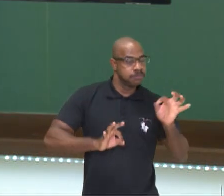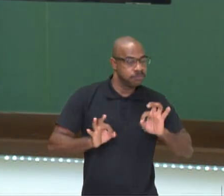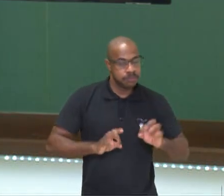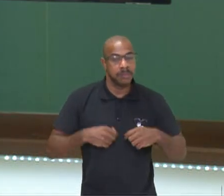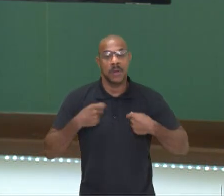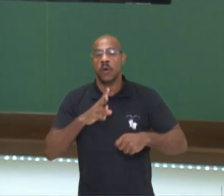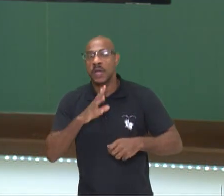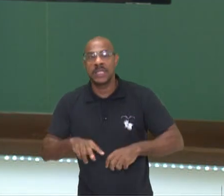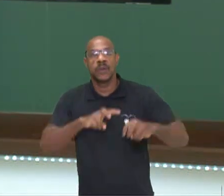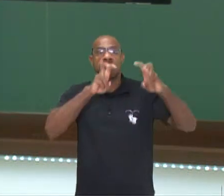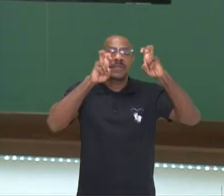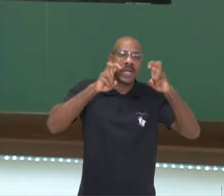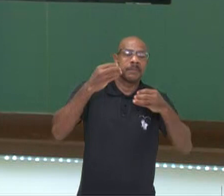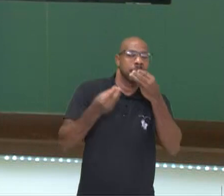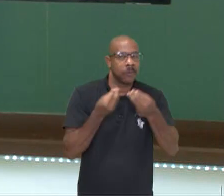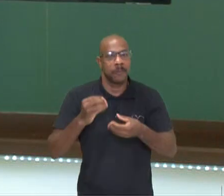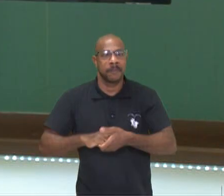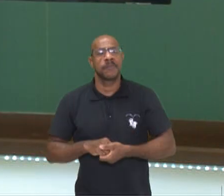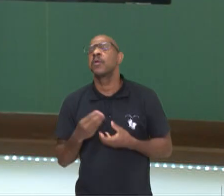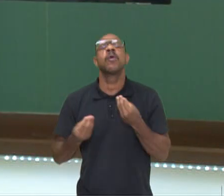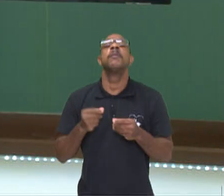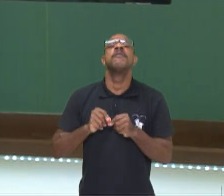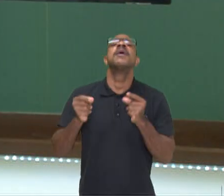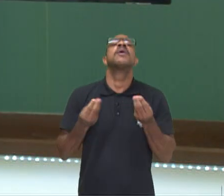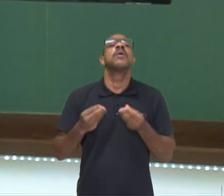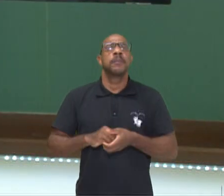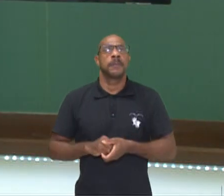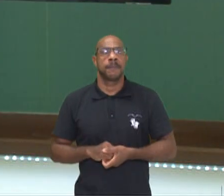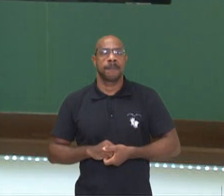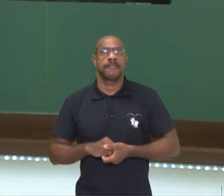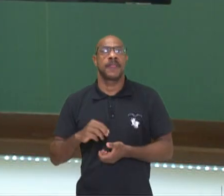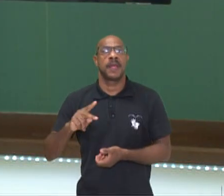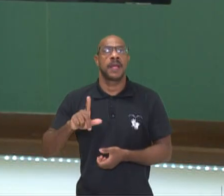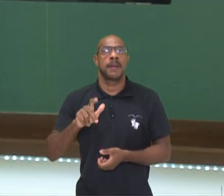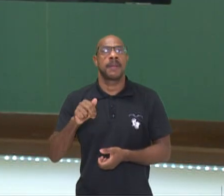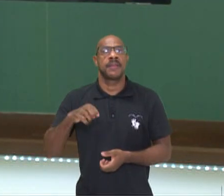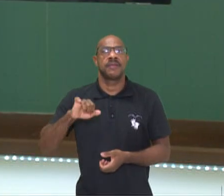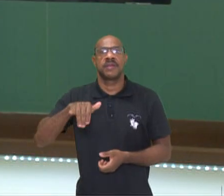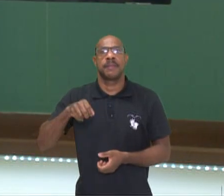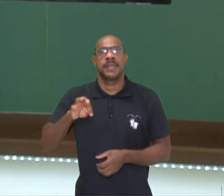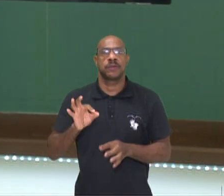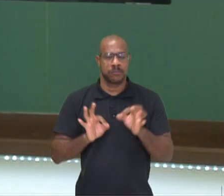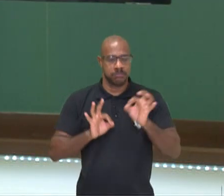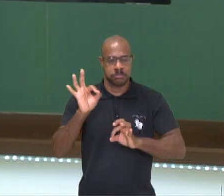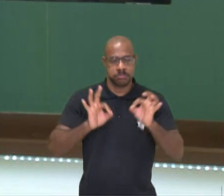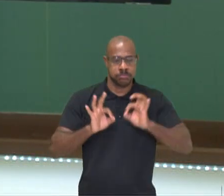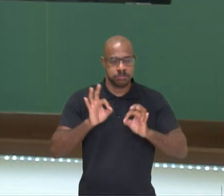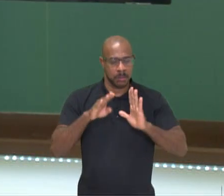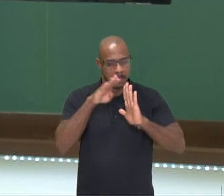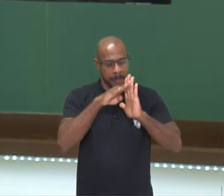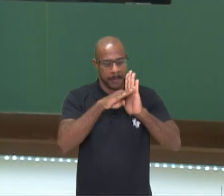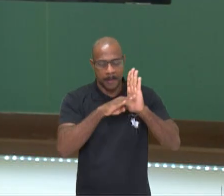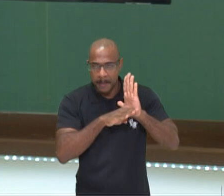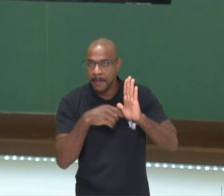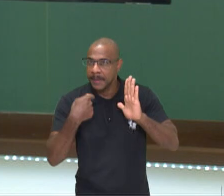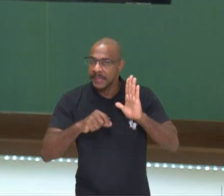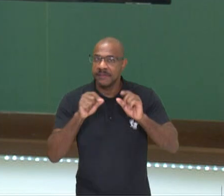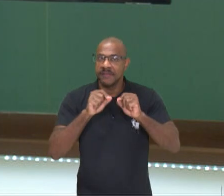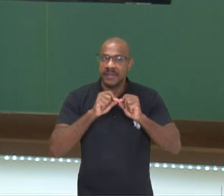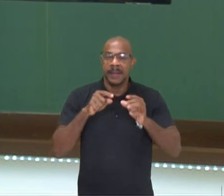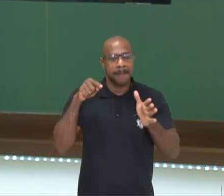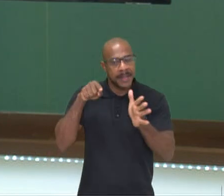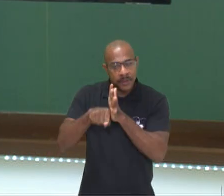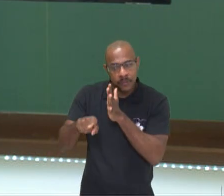amigo e como que eu faço isso E o planejamento um roteirinho é um roteirinho perguntas